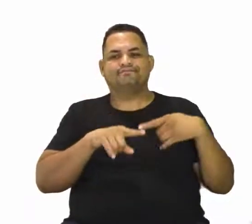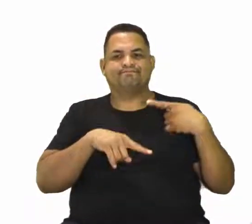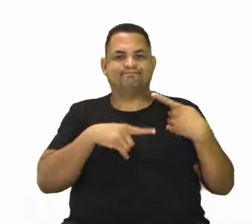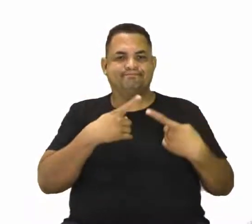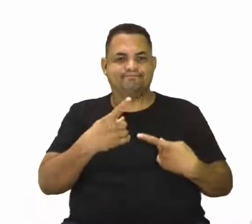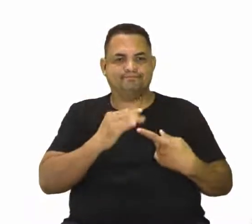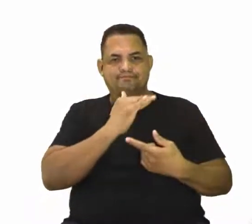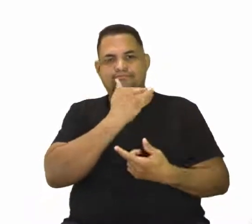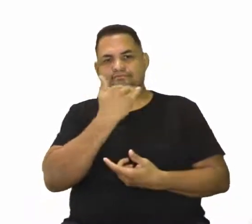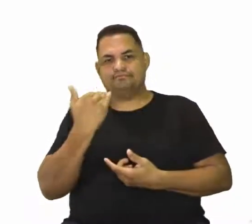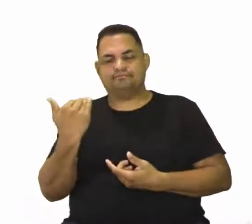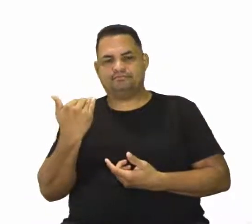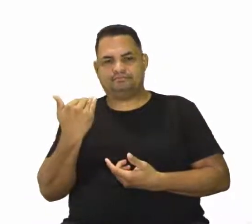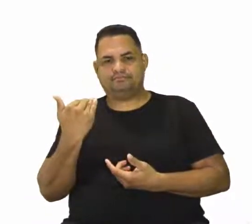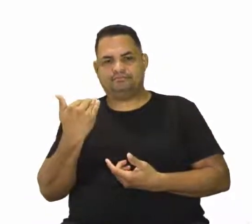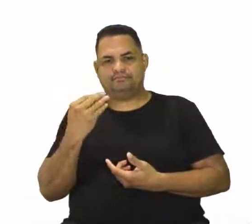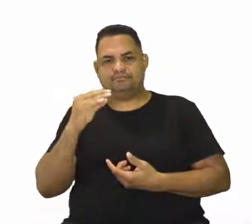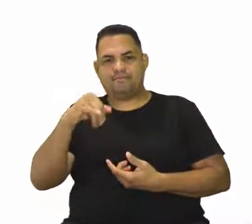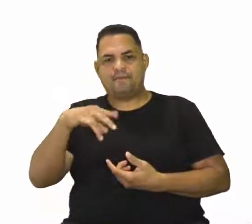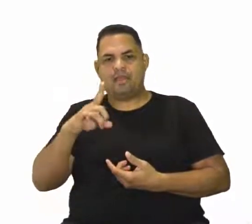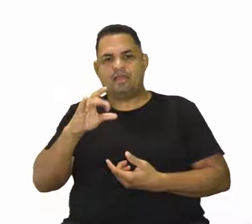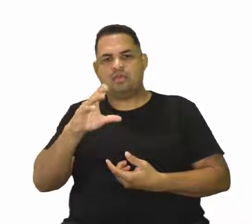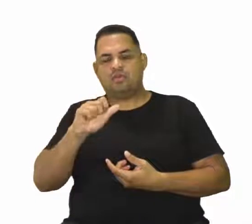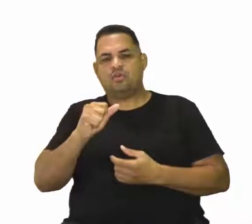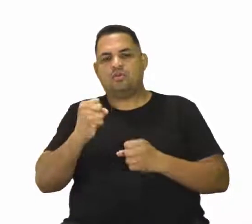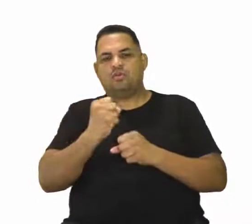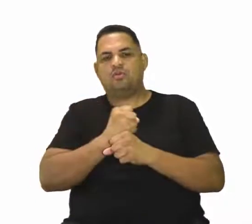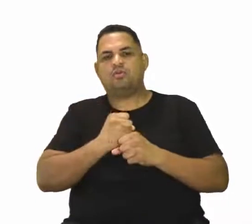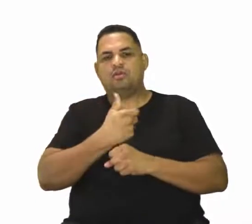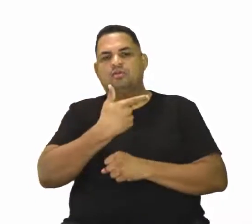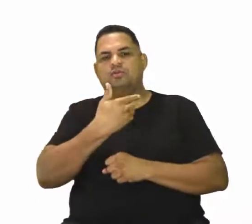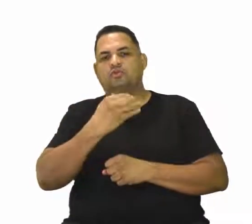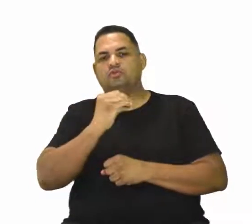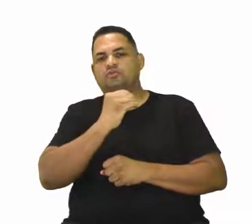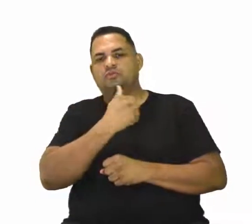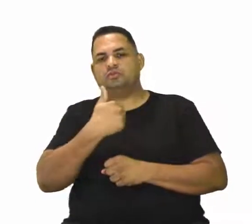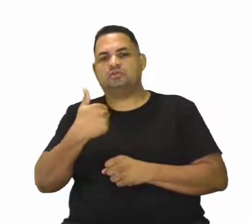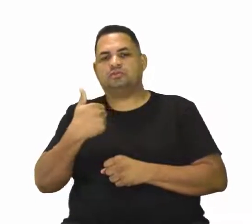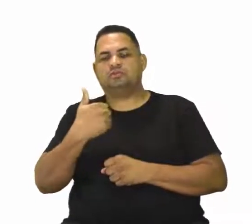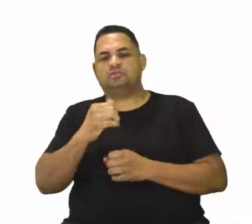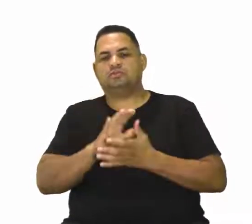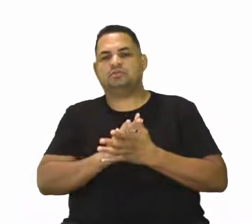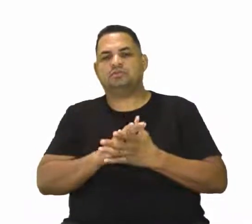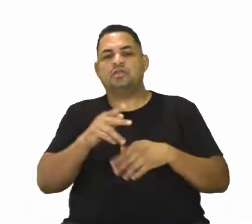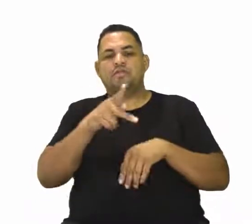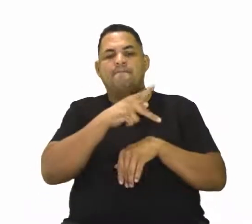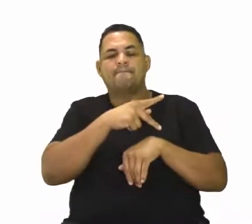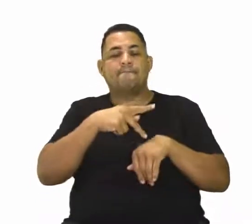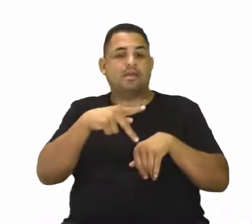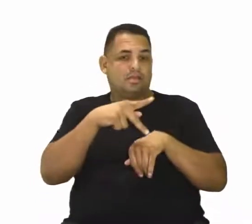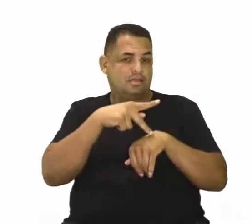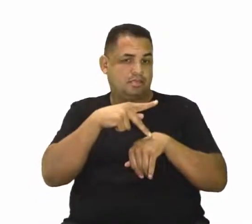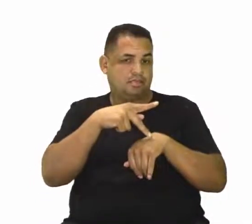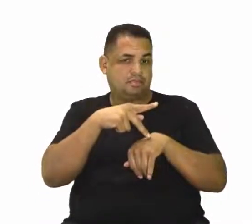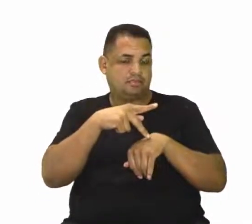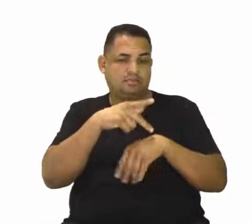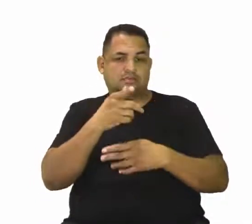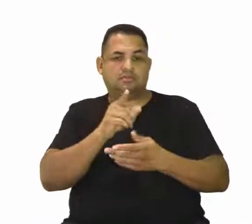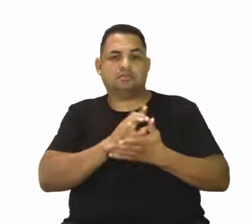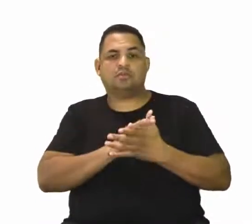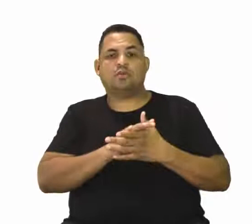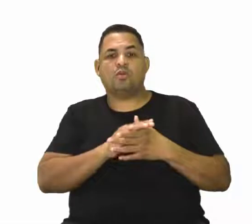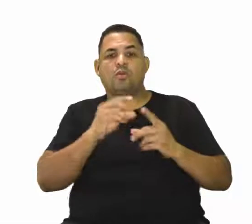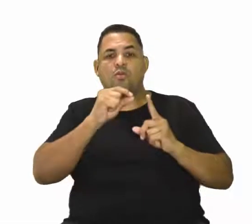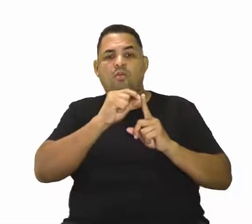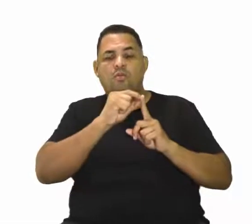e morto em Maio de 2011 no Paquistão